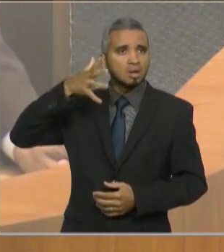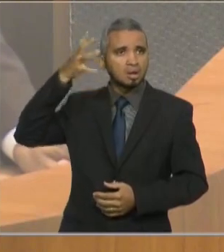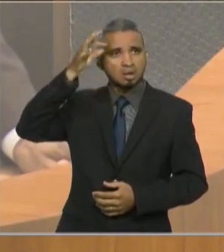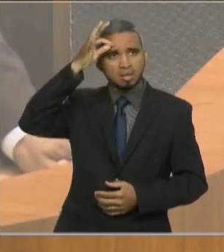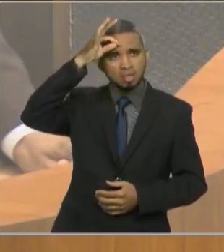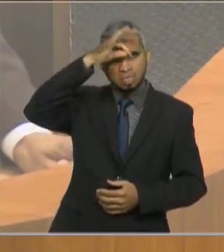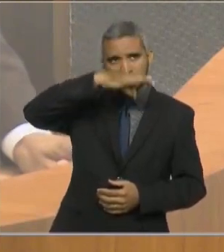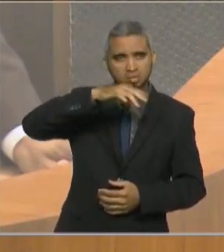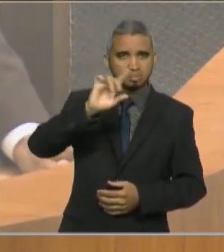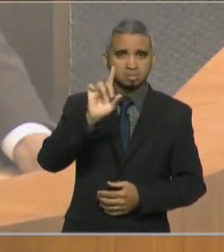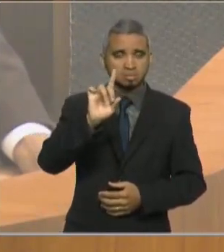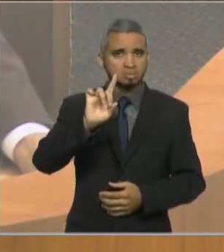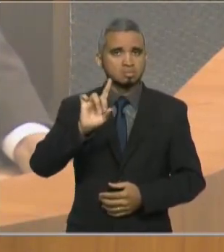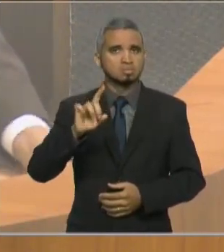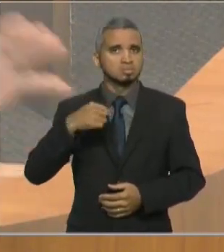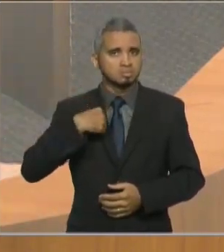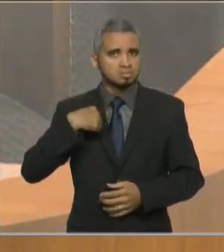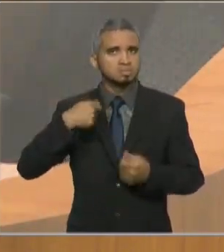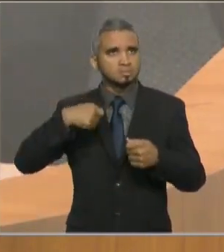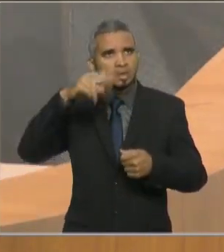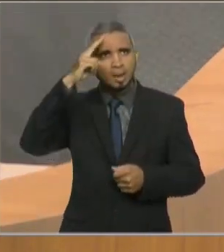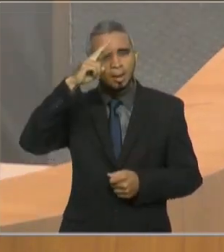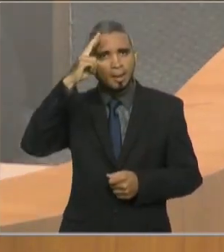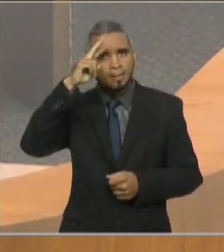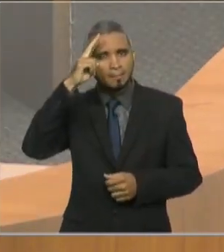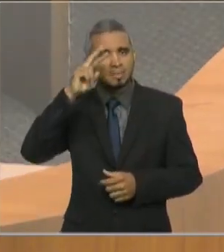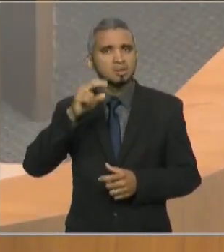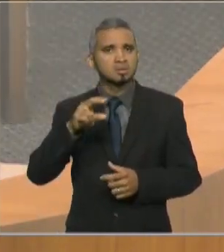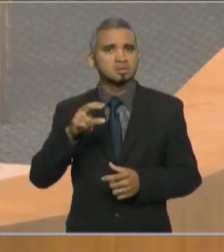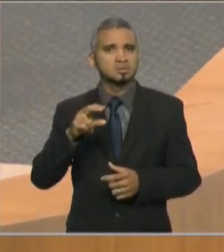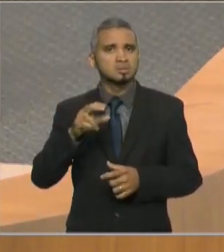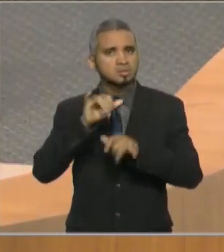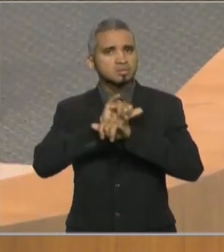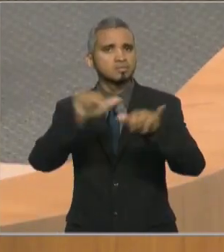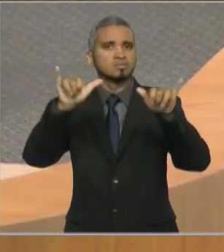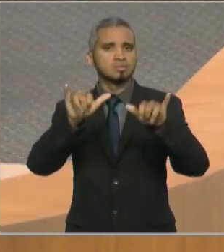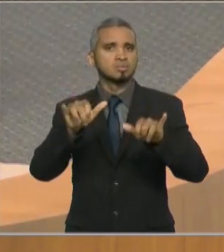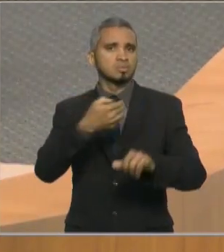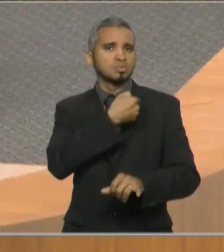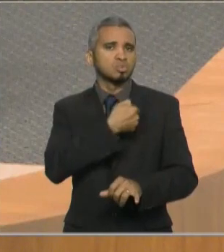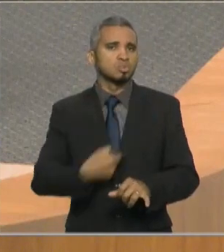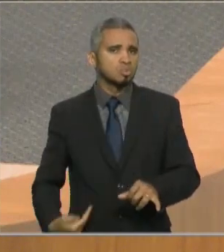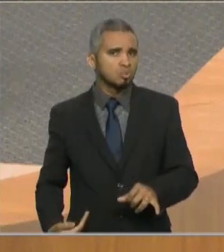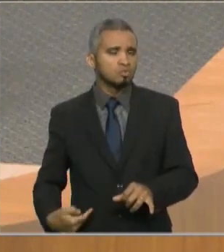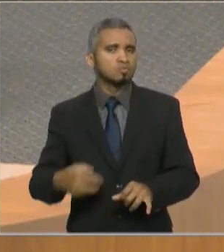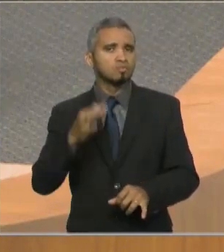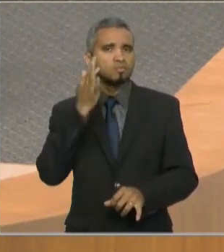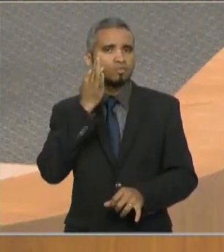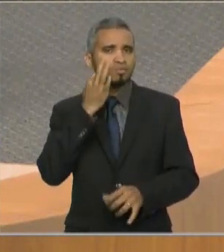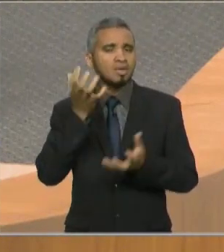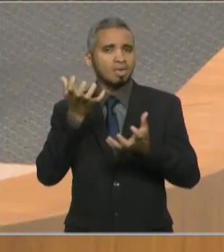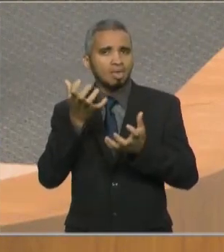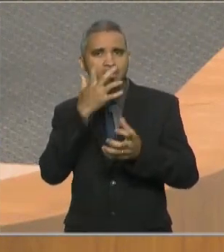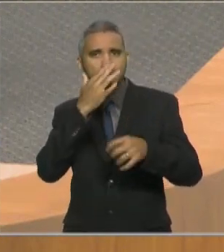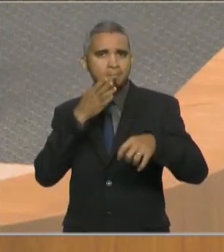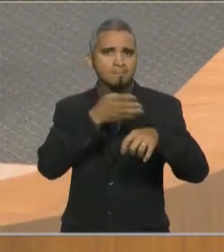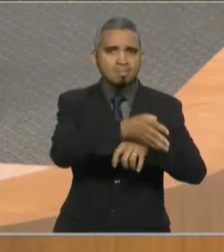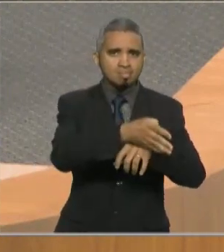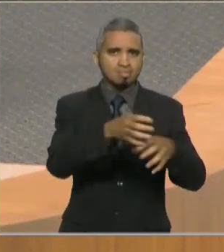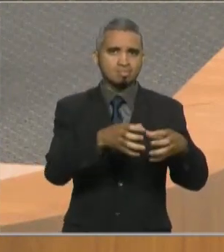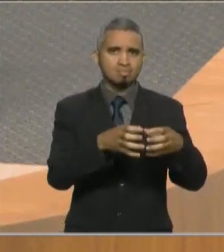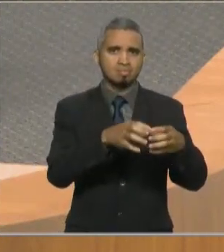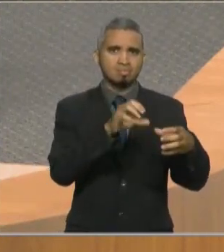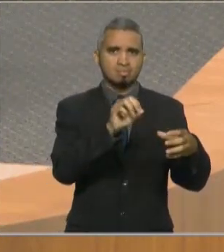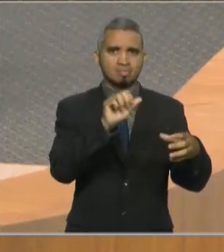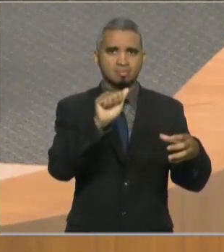Louro, a tentativa do governo de colocar a mão na OAB. Governador Flávio Dino, Vossa